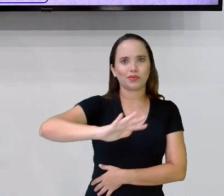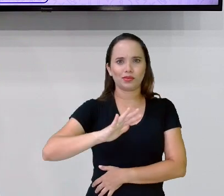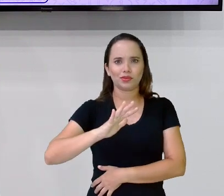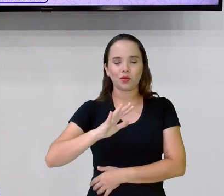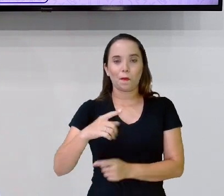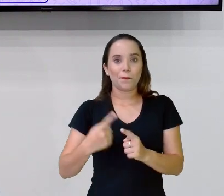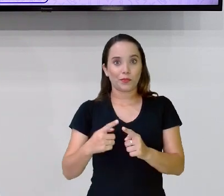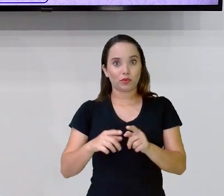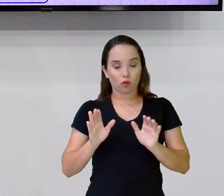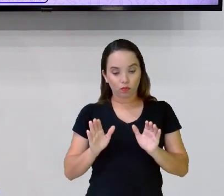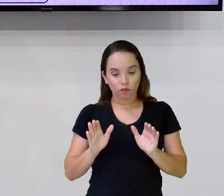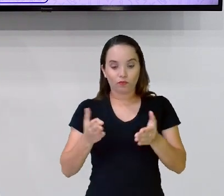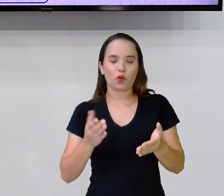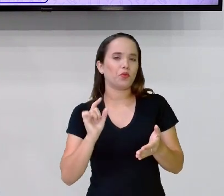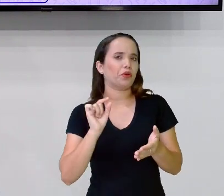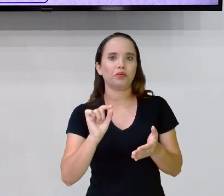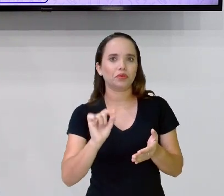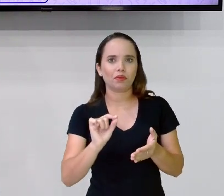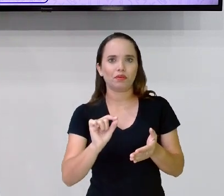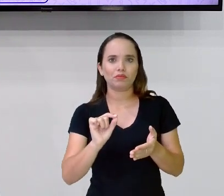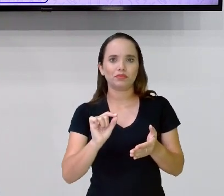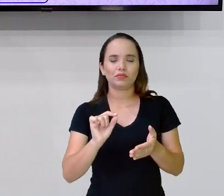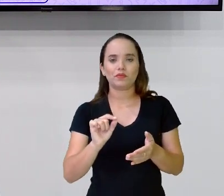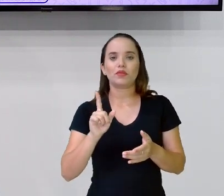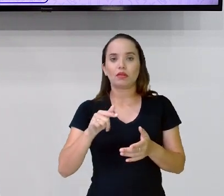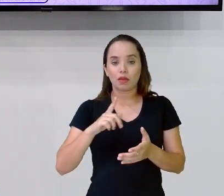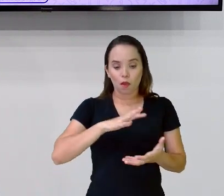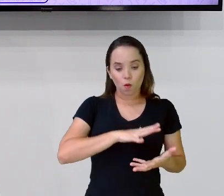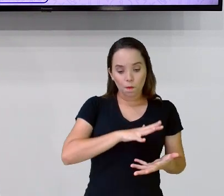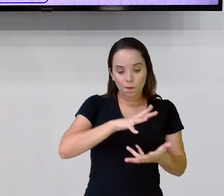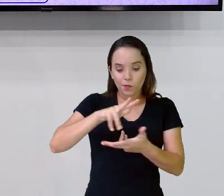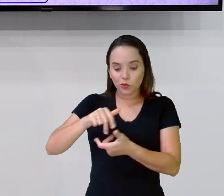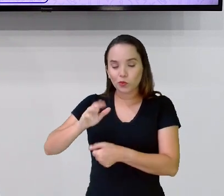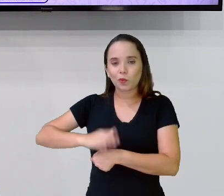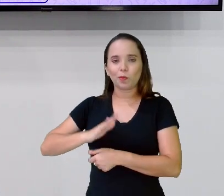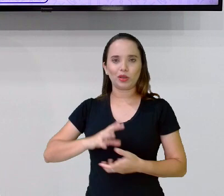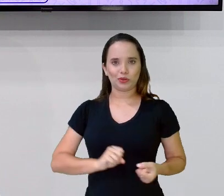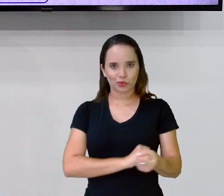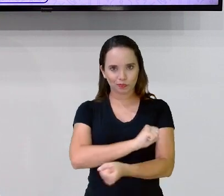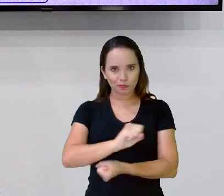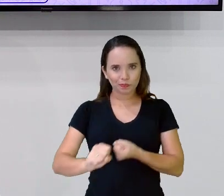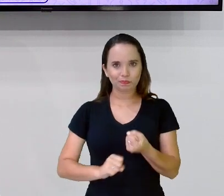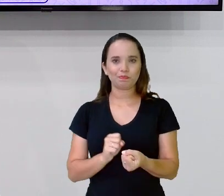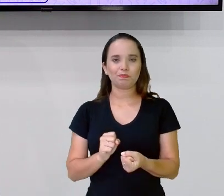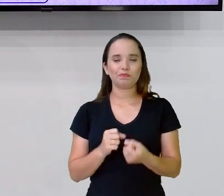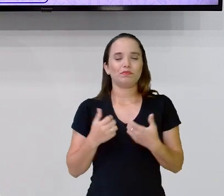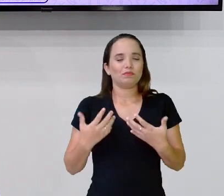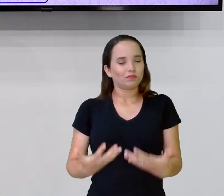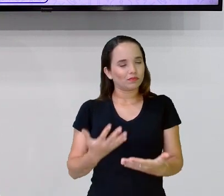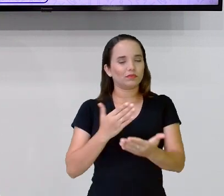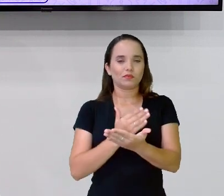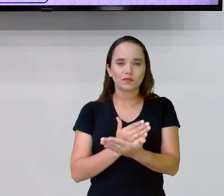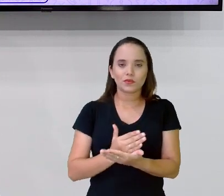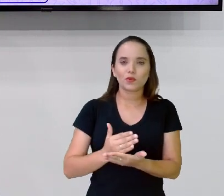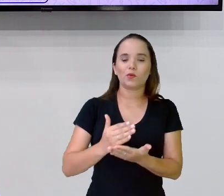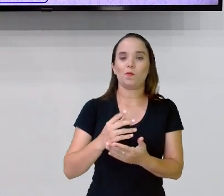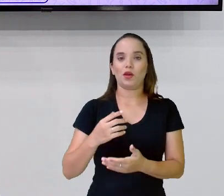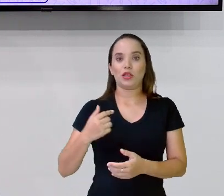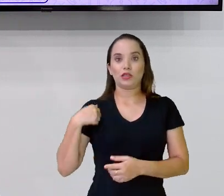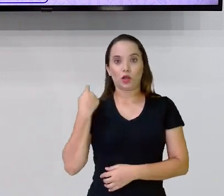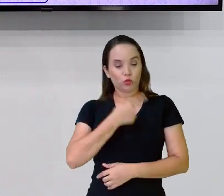né, é justamente tornar um mundo mais sustentável, né? Então começa também de